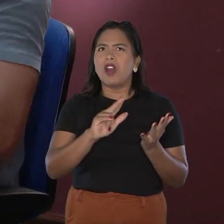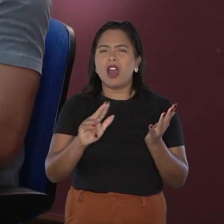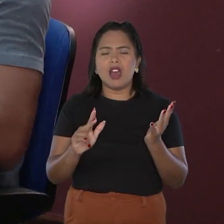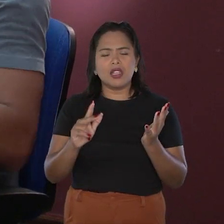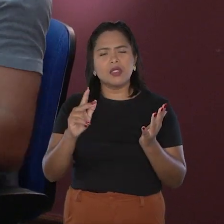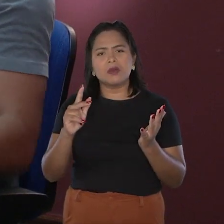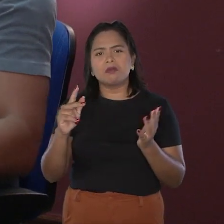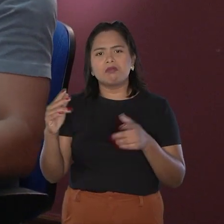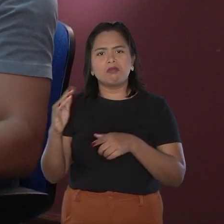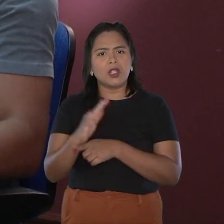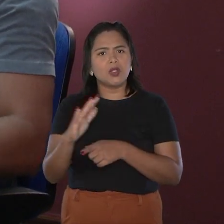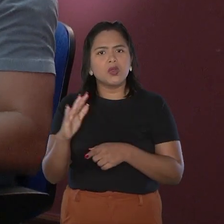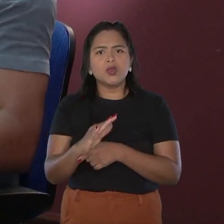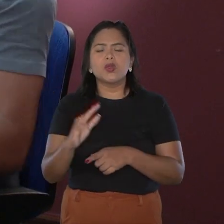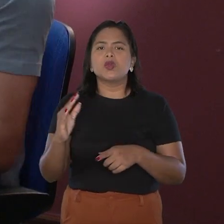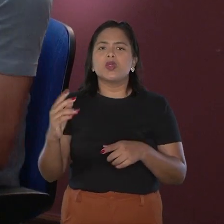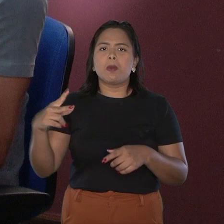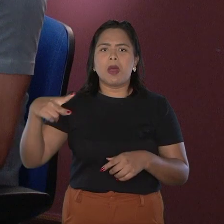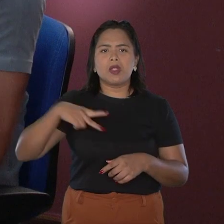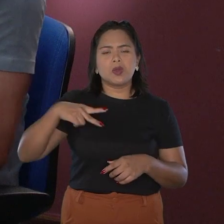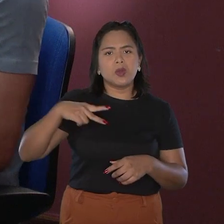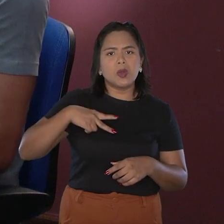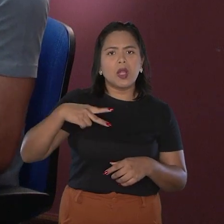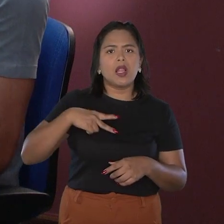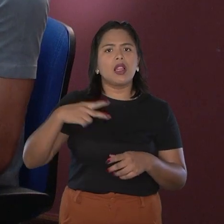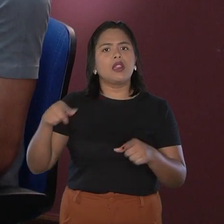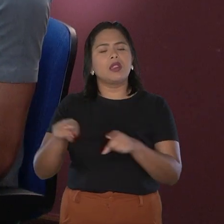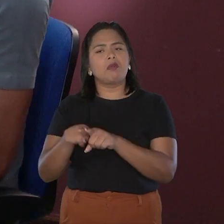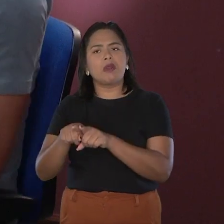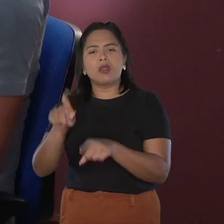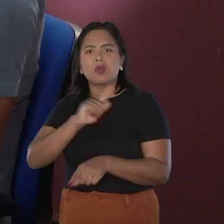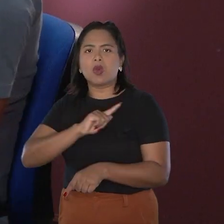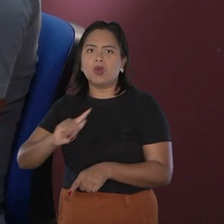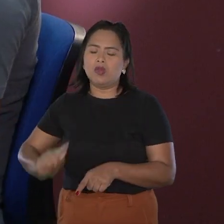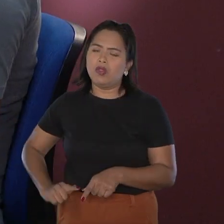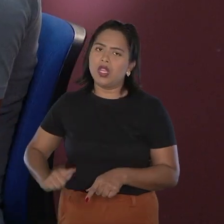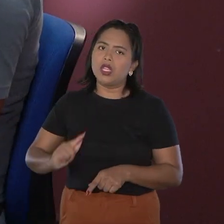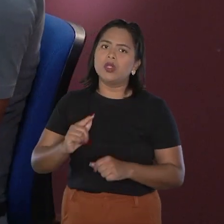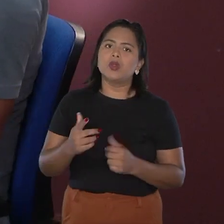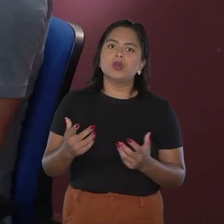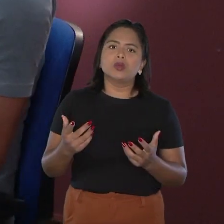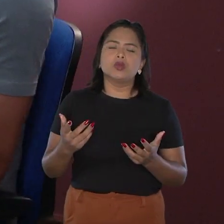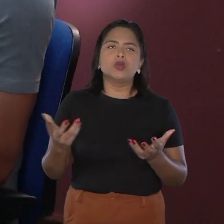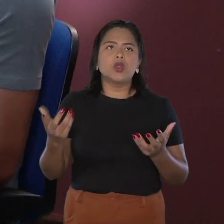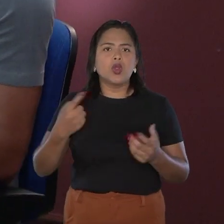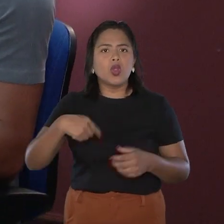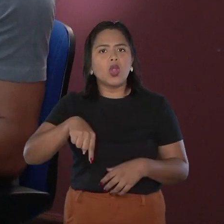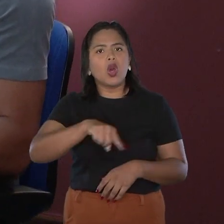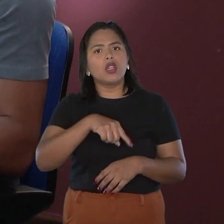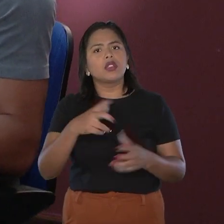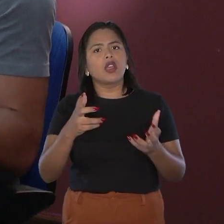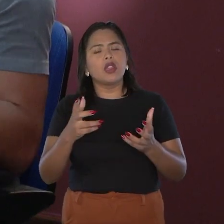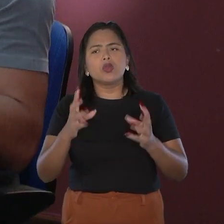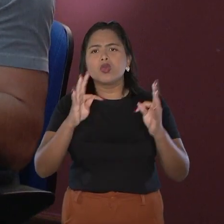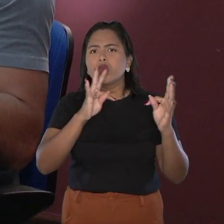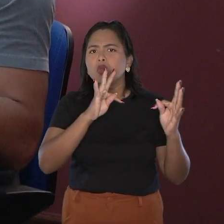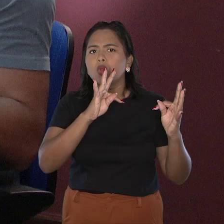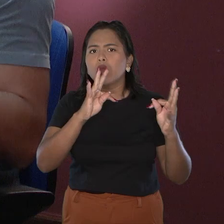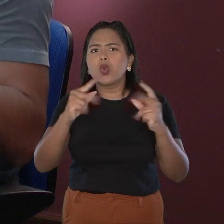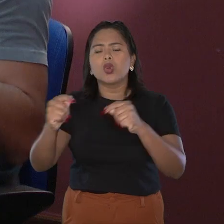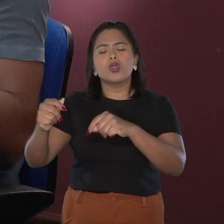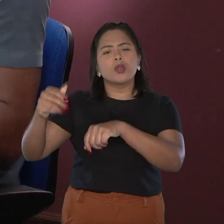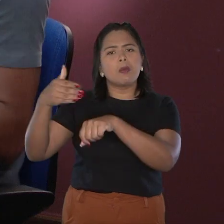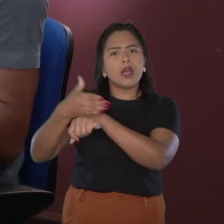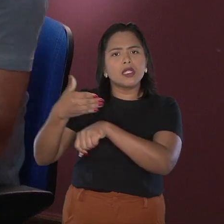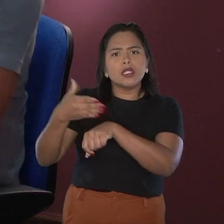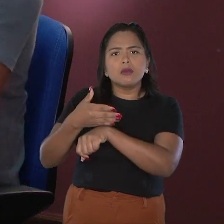tanto pública quanto privada independente de qualquer coisa a gente quis né Laura que todo mundo participasse a gente quis que